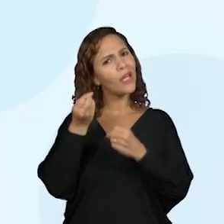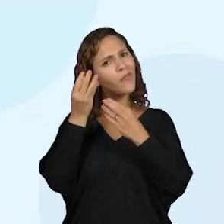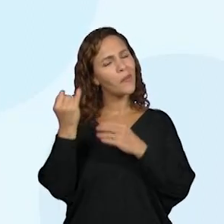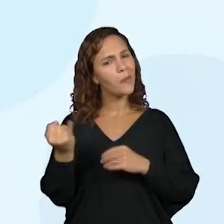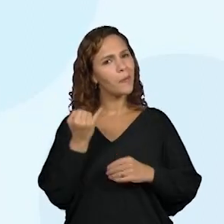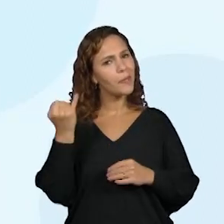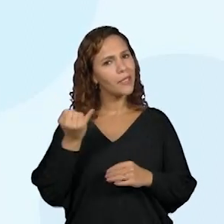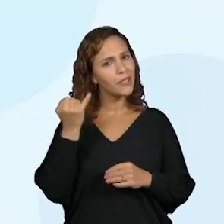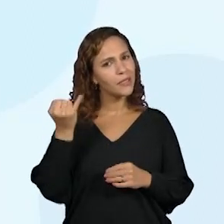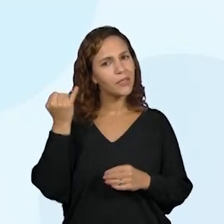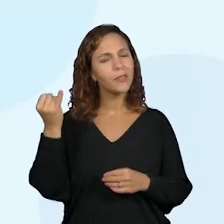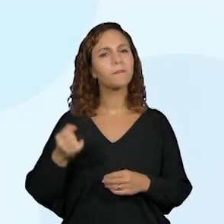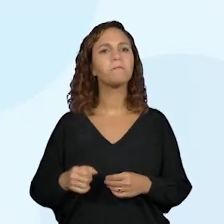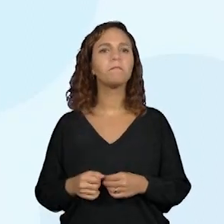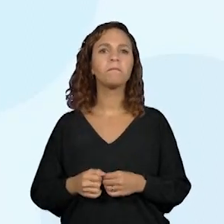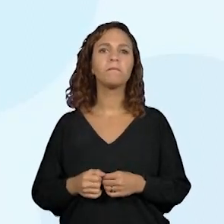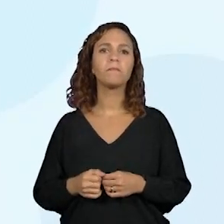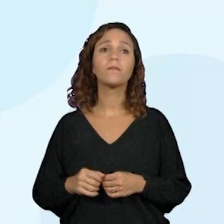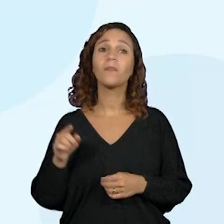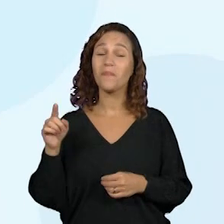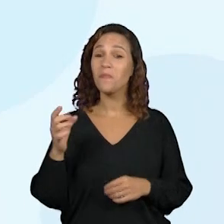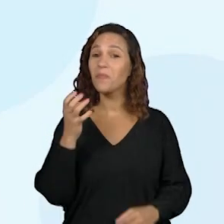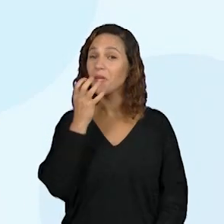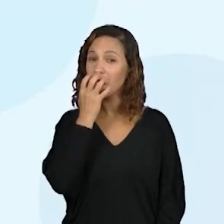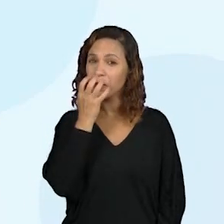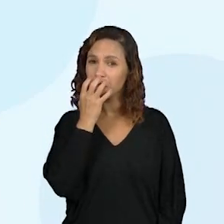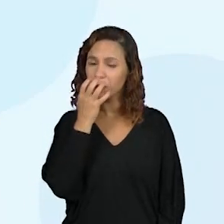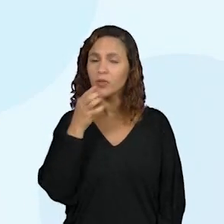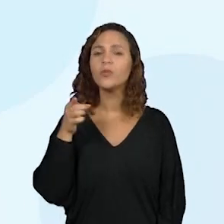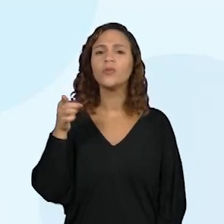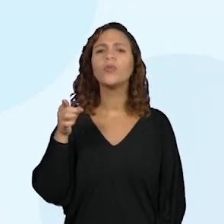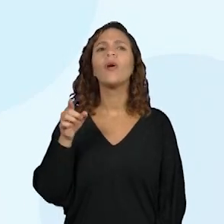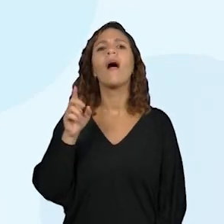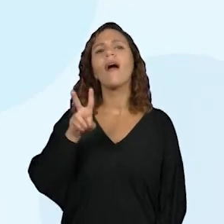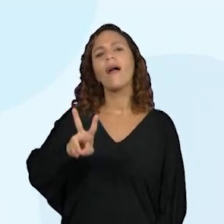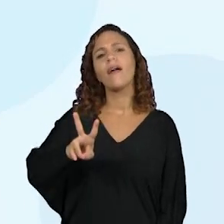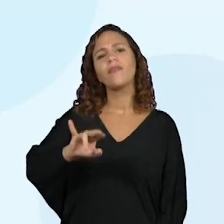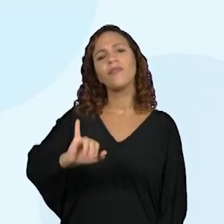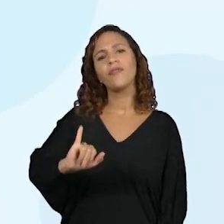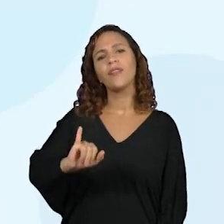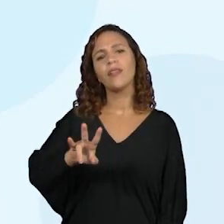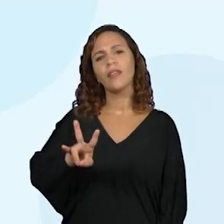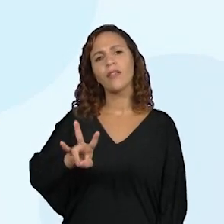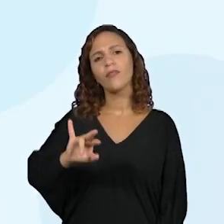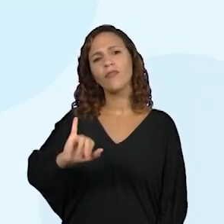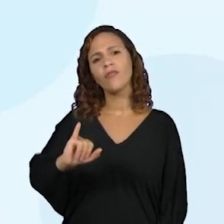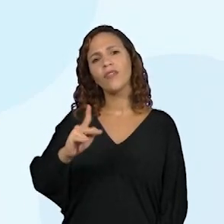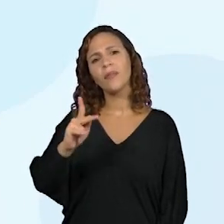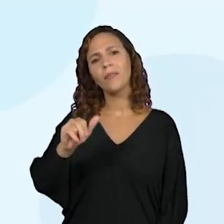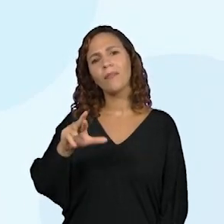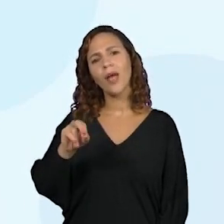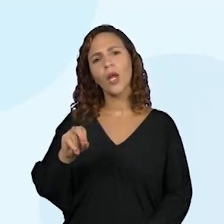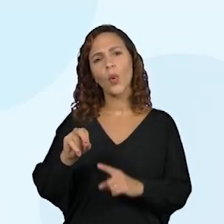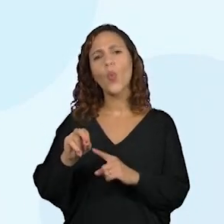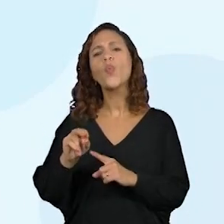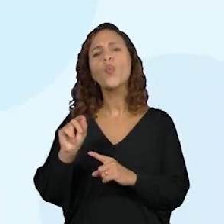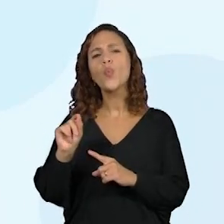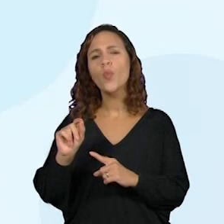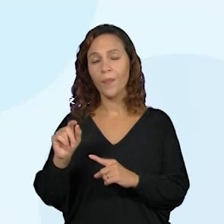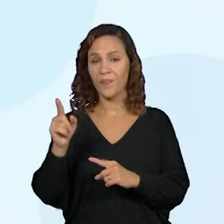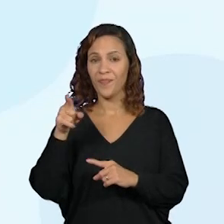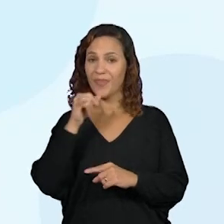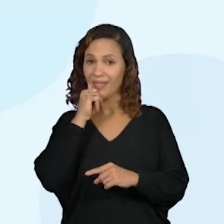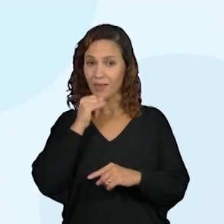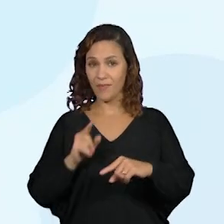que eu achei importante é que os cães são vivíparos O que significa que quando eles vão